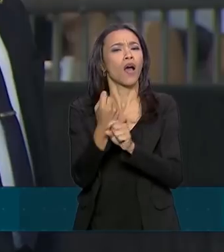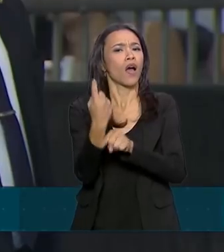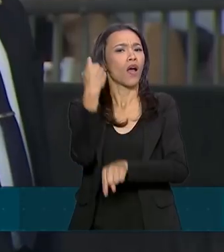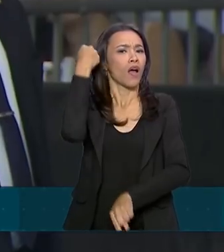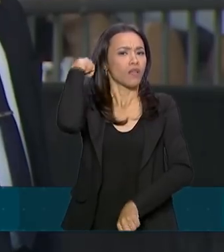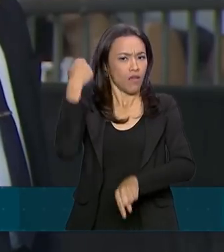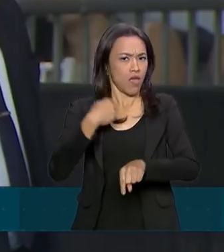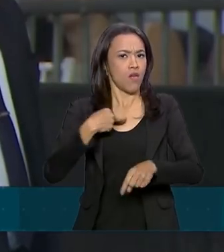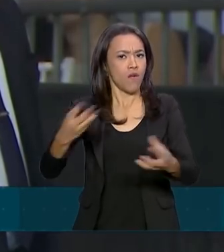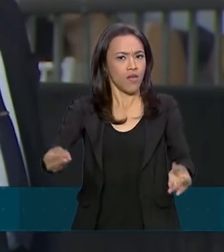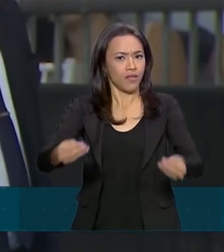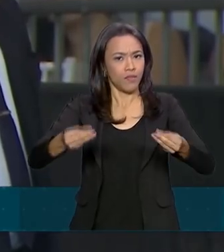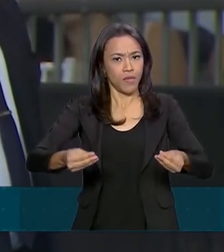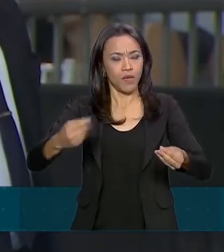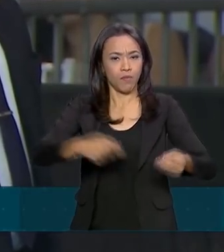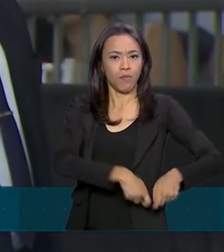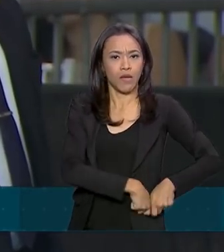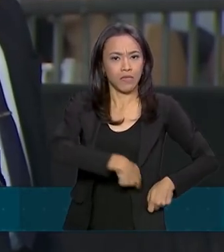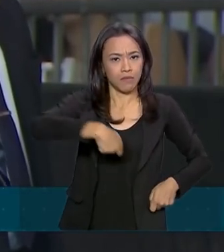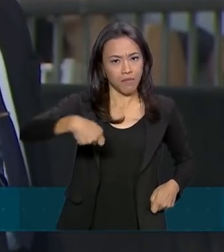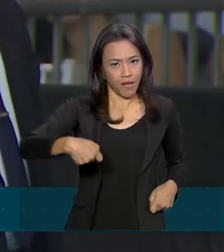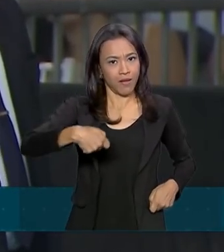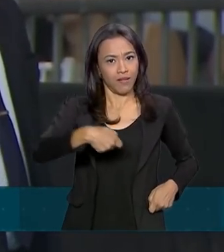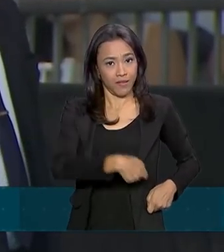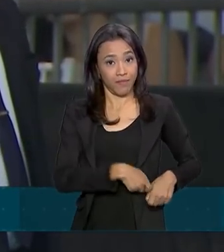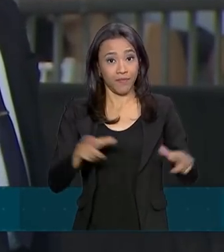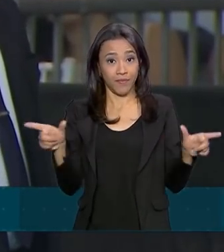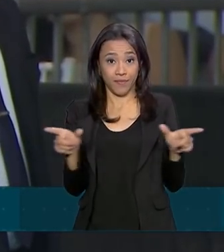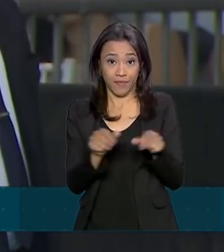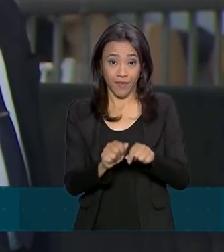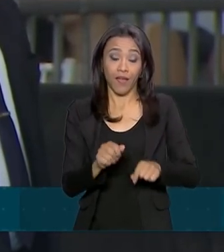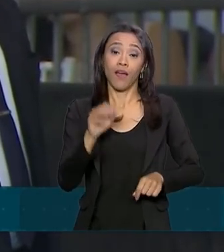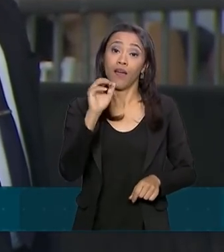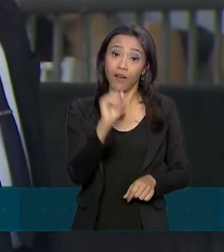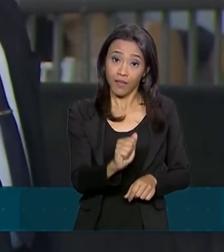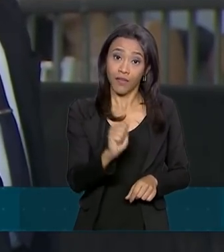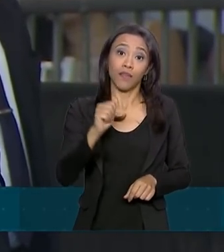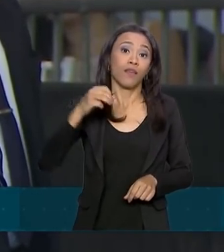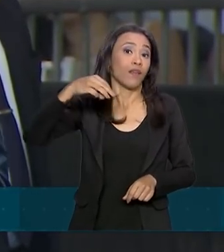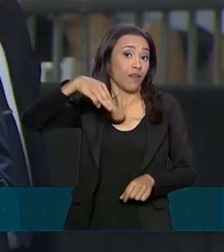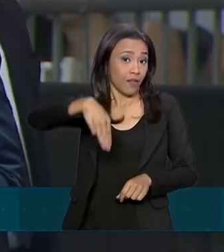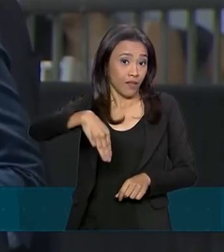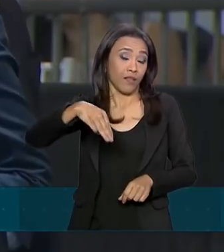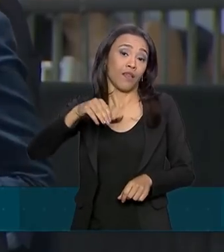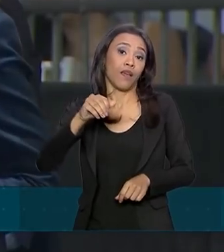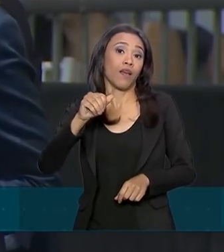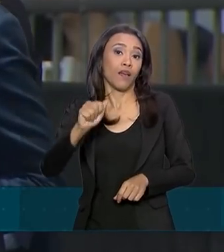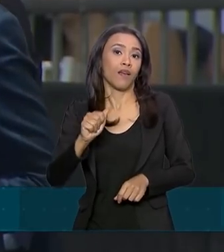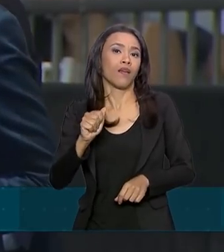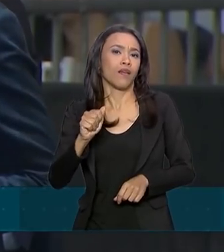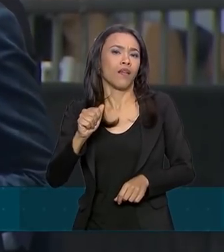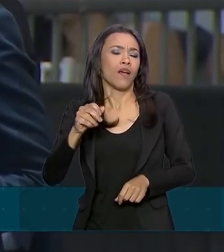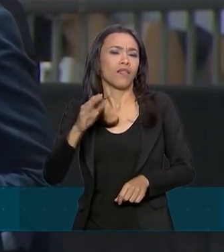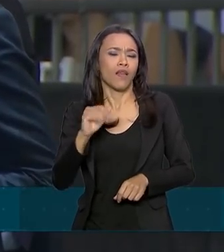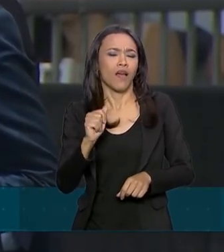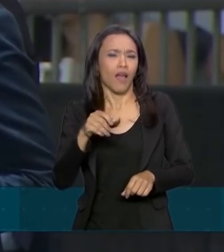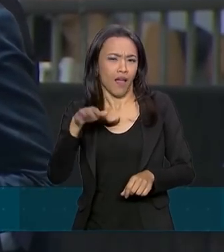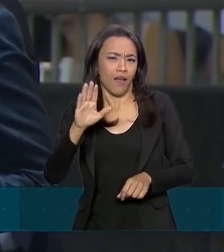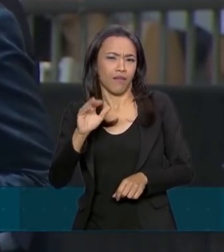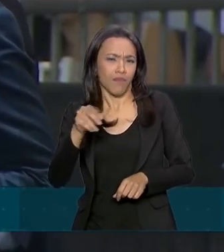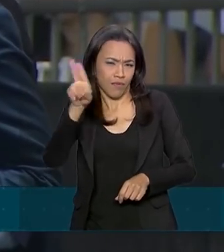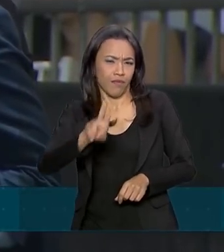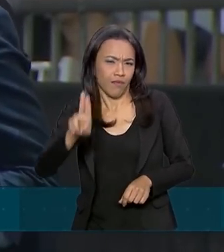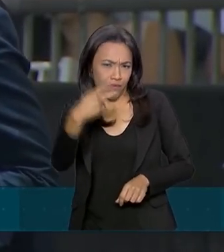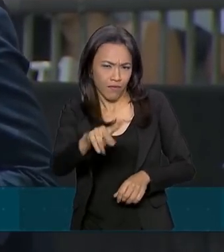minha espada na Academia Militar das Agulhas Negras. A vida se faz de momentos, e